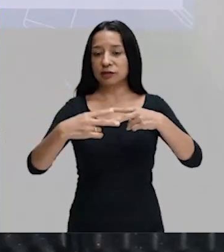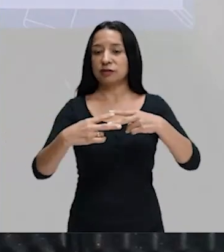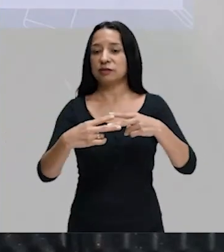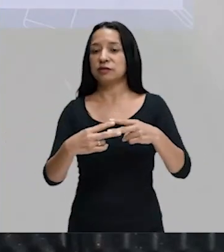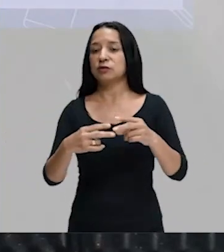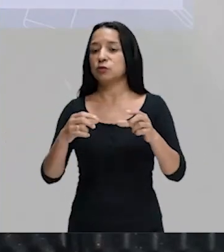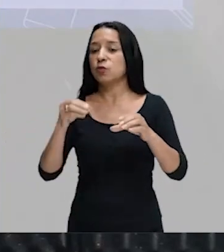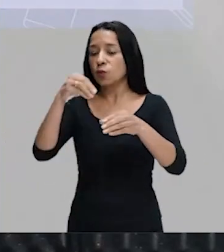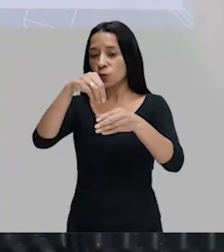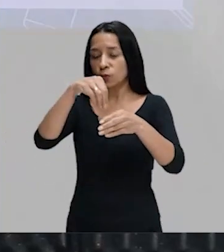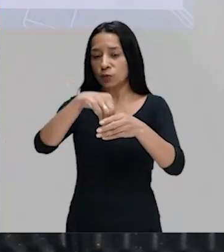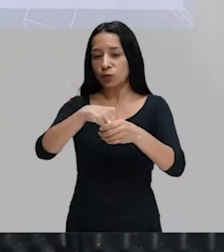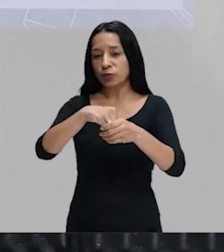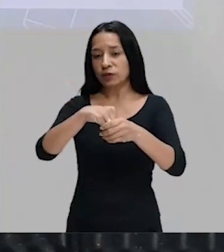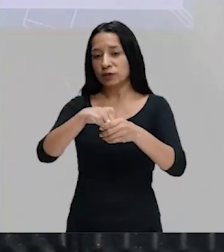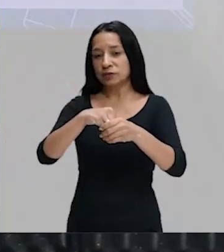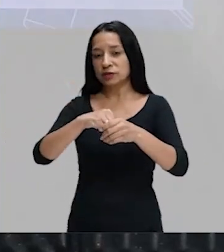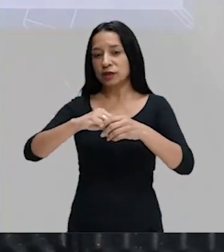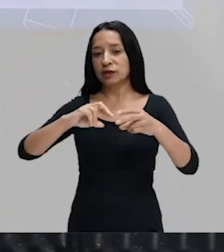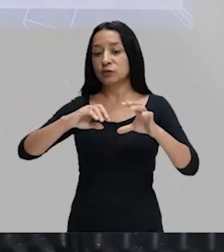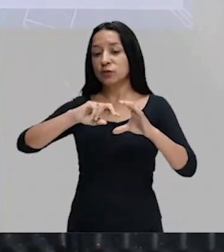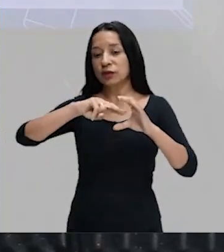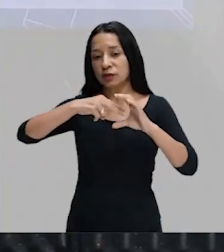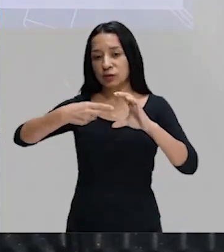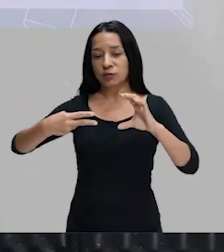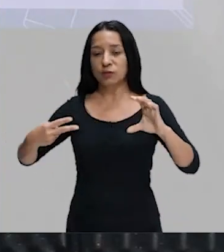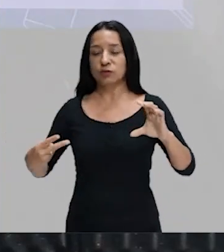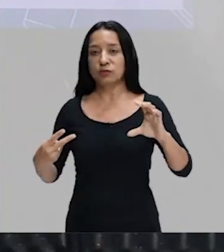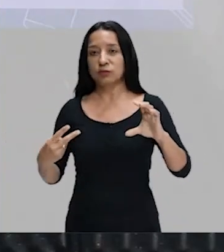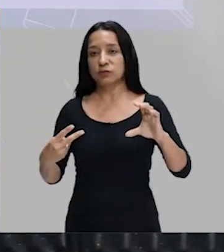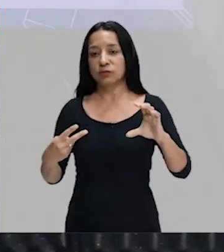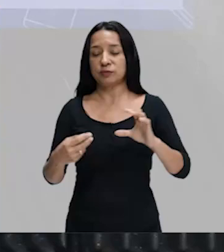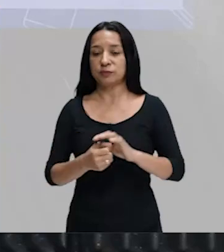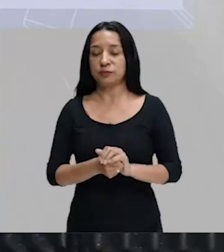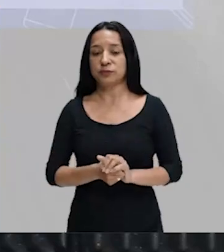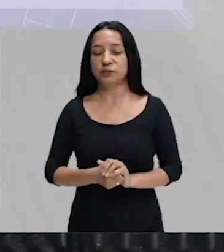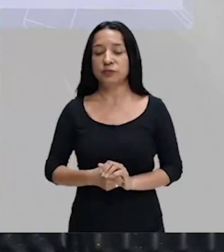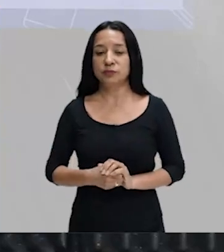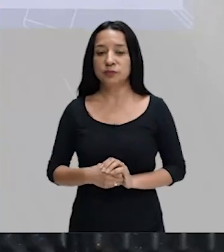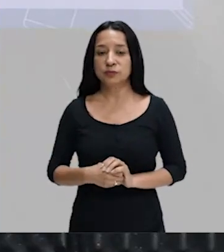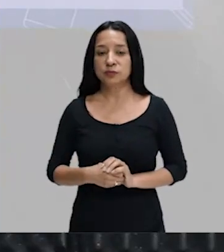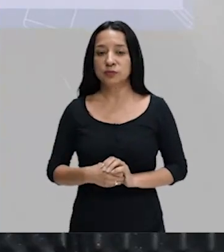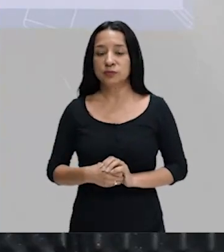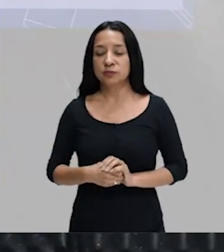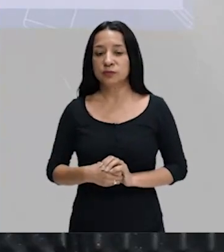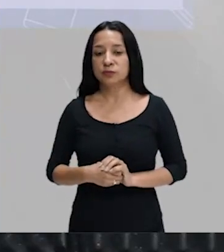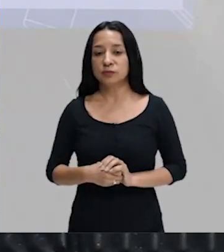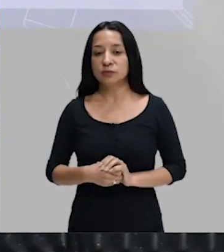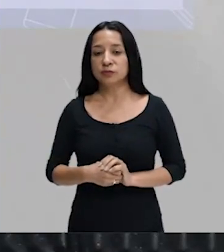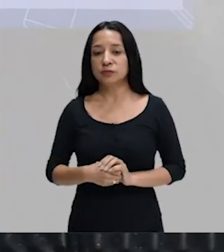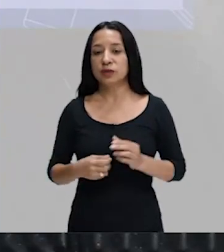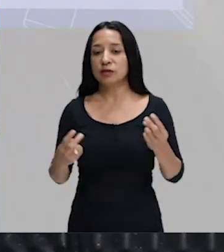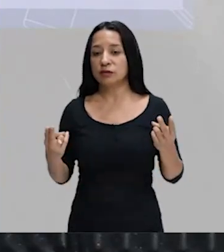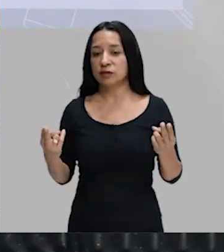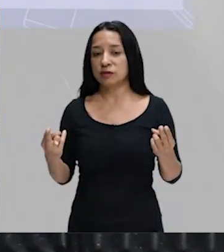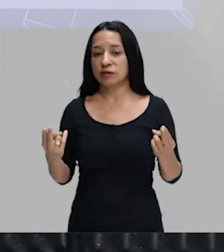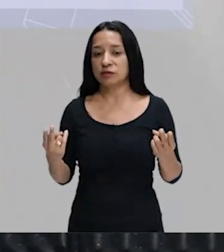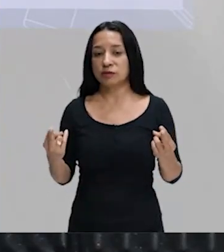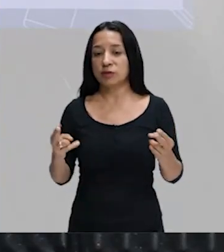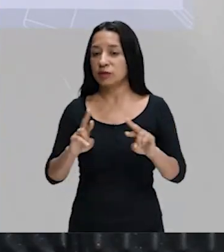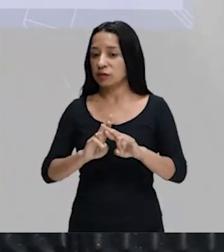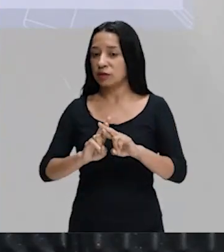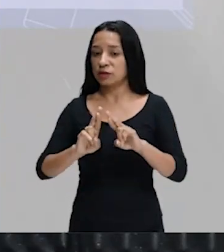em cromossomos que determinam o sexo do indivíduo, tá? Vamos falar aqui das semelhanças que existem, semelhanças